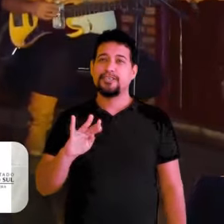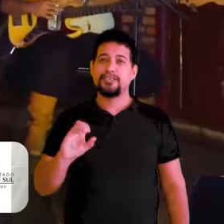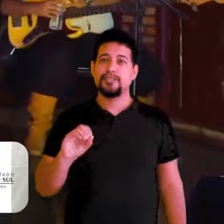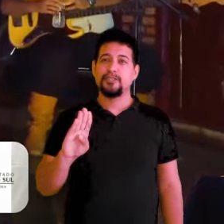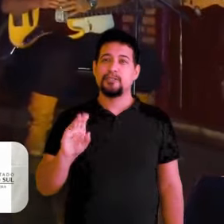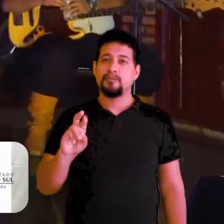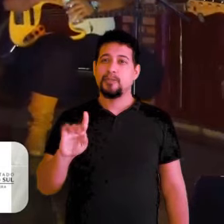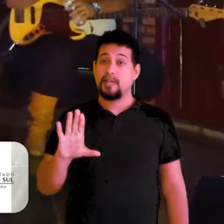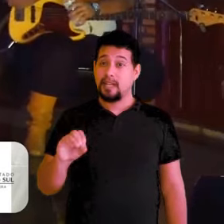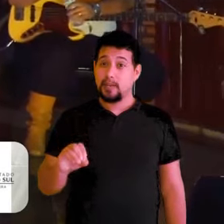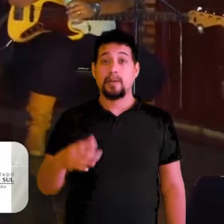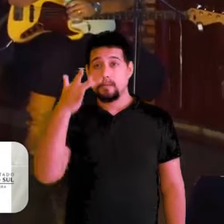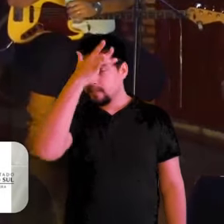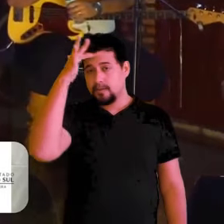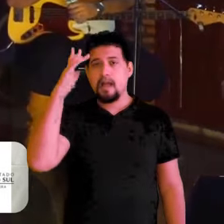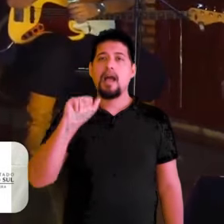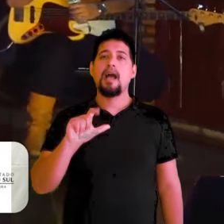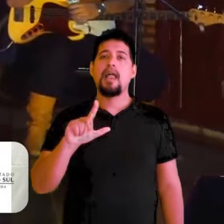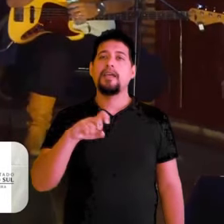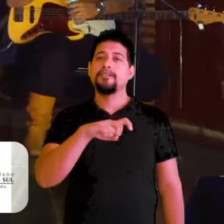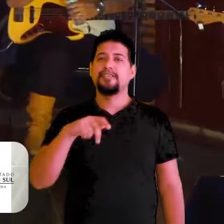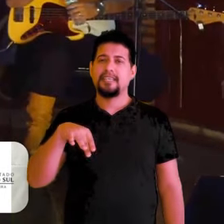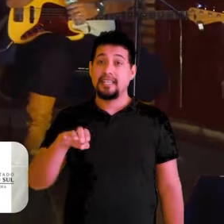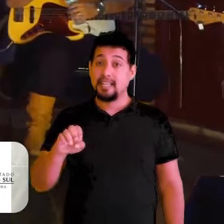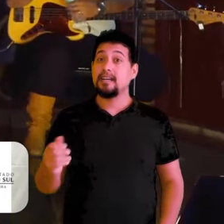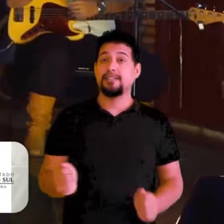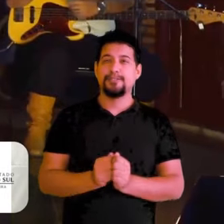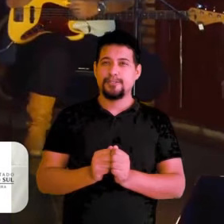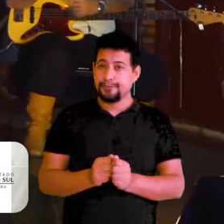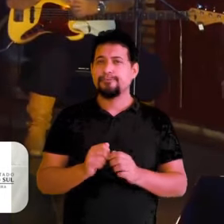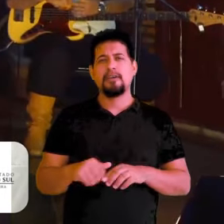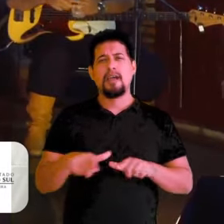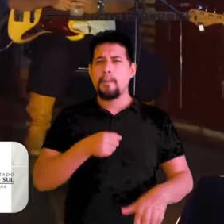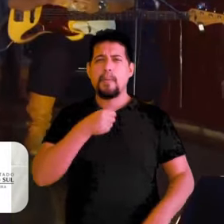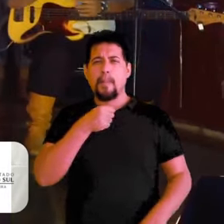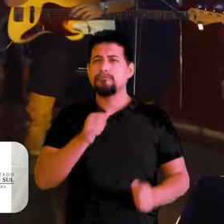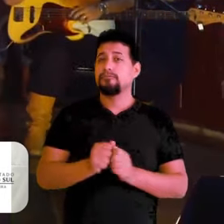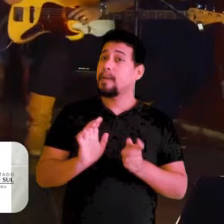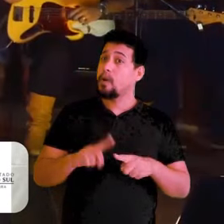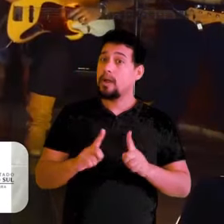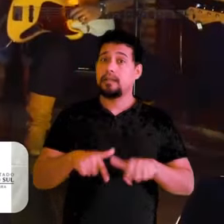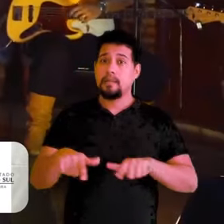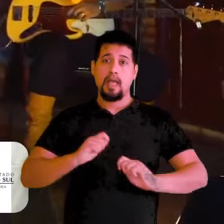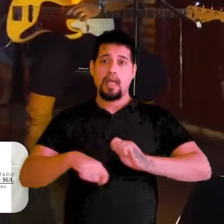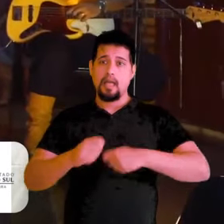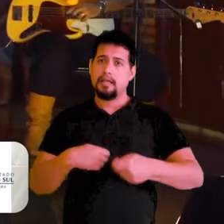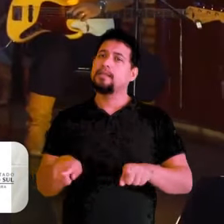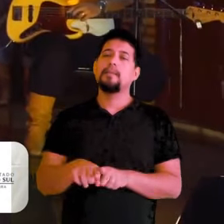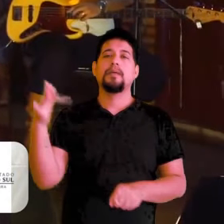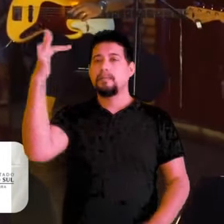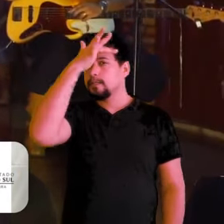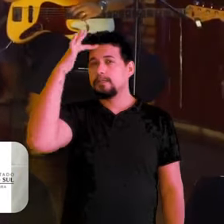Chiquito de Bordoneio, na pessoa do seu Alexandre Alves Corrêa, né, que era parceiro de palco, mas agora está mais na administração. E, é claro, também